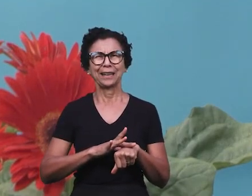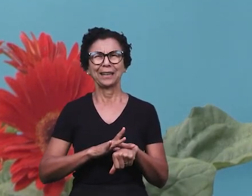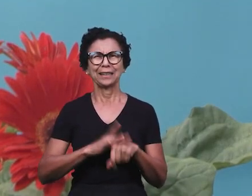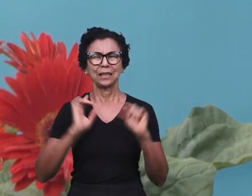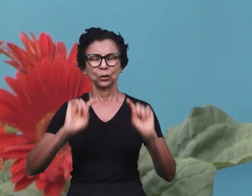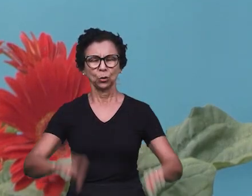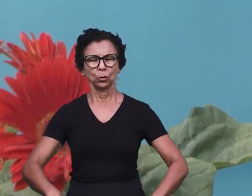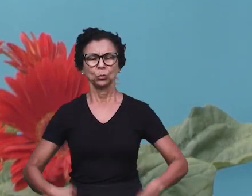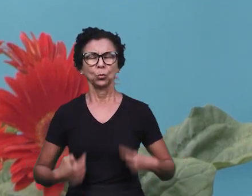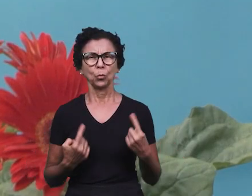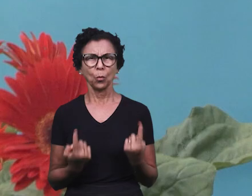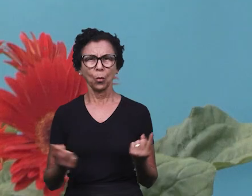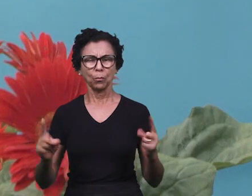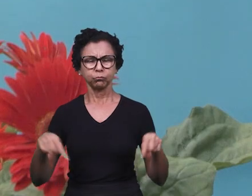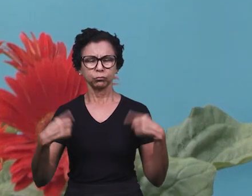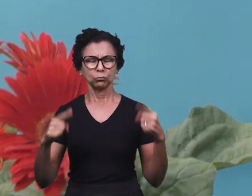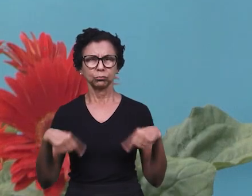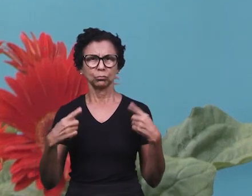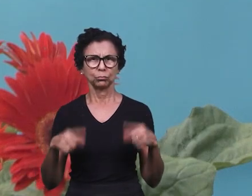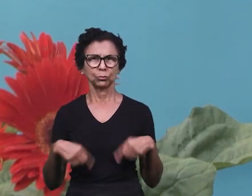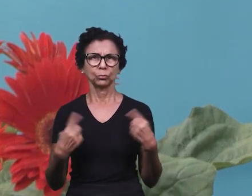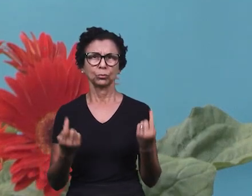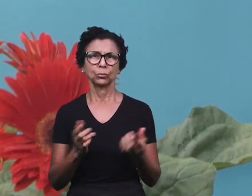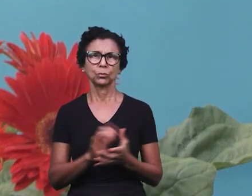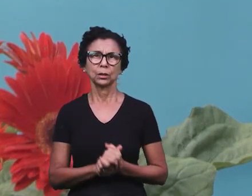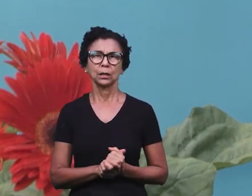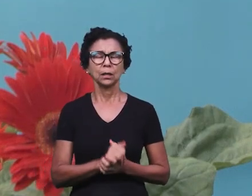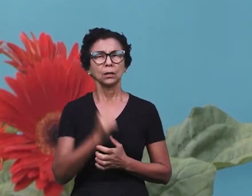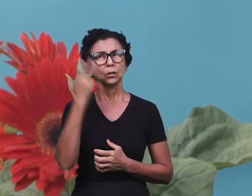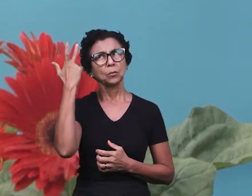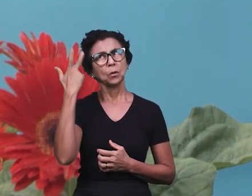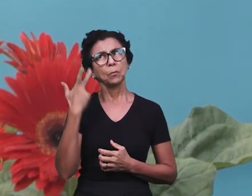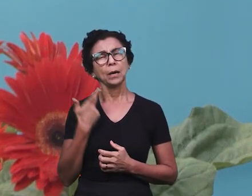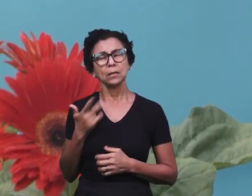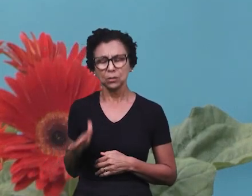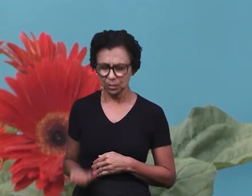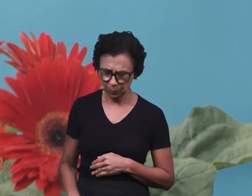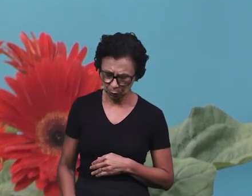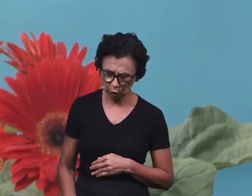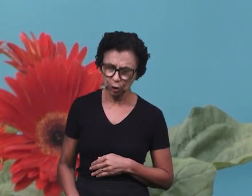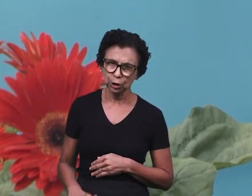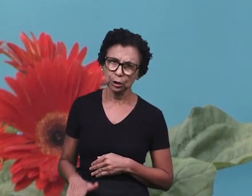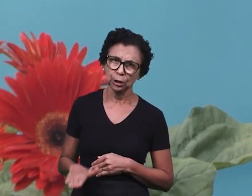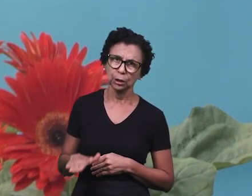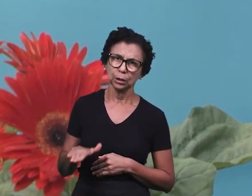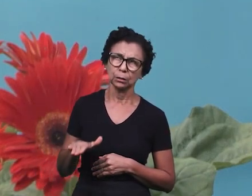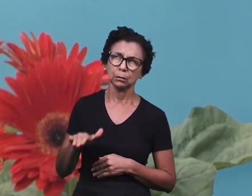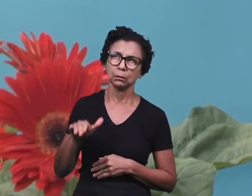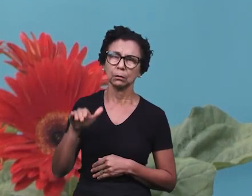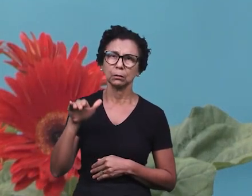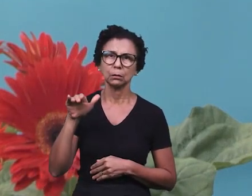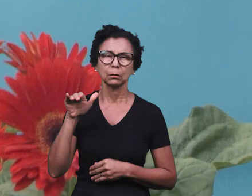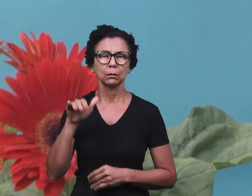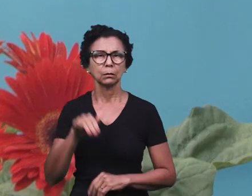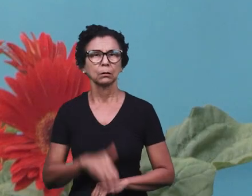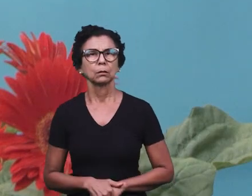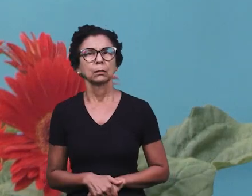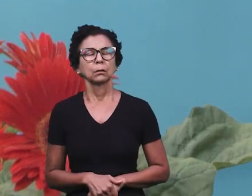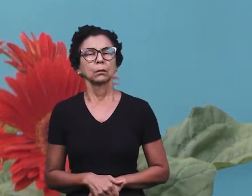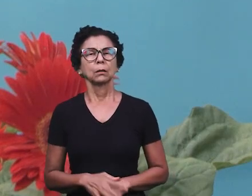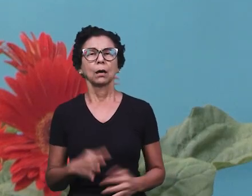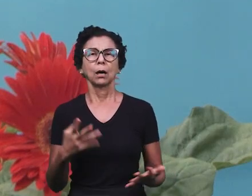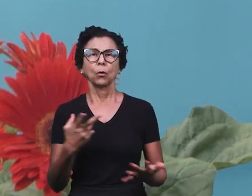primeira infância e é o próprio corpo combatendo contra essas ilhotas de Langerhans. Aí